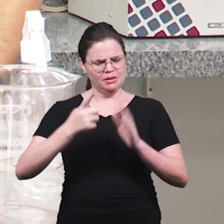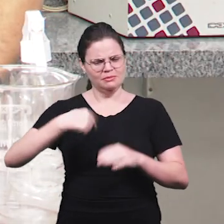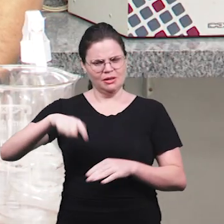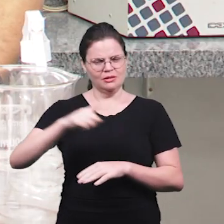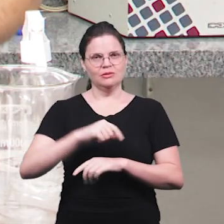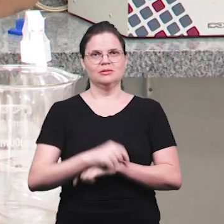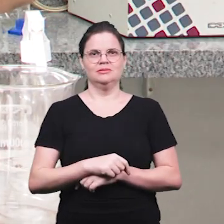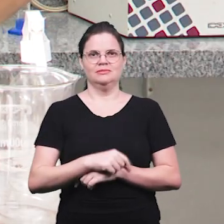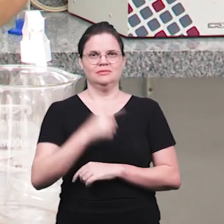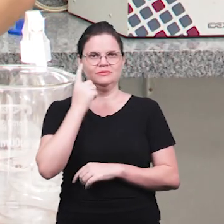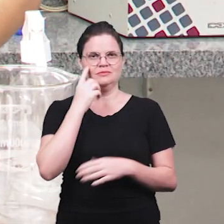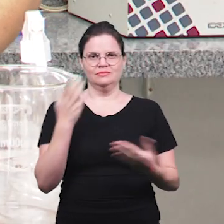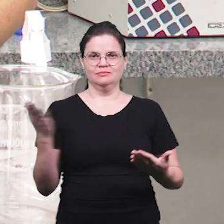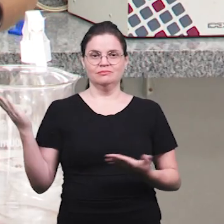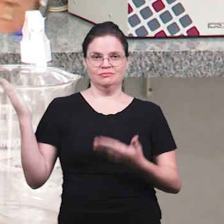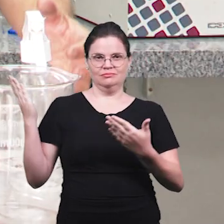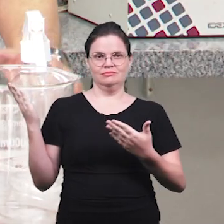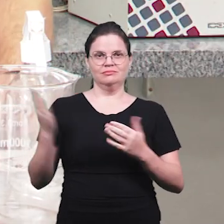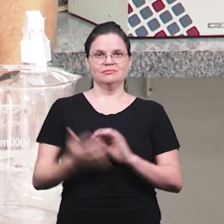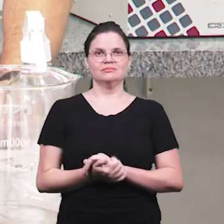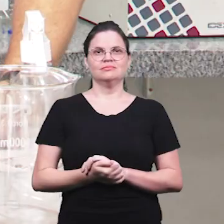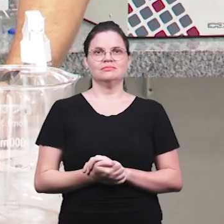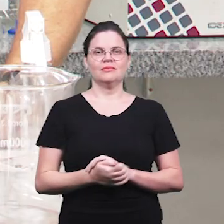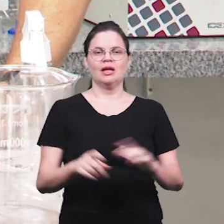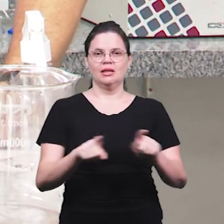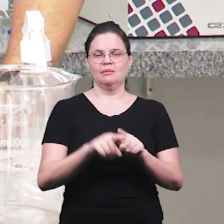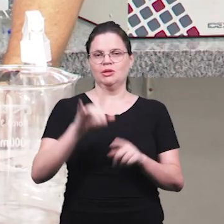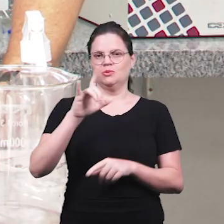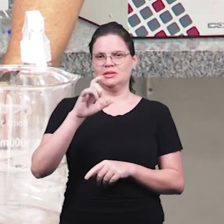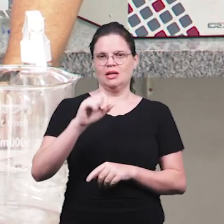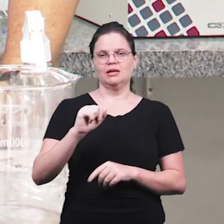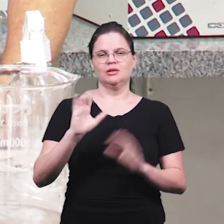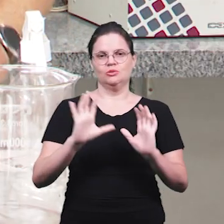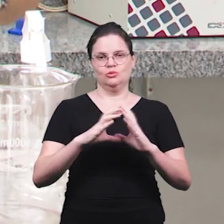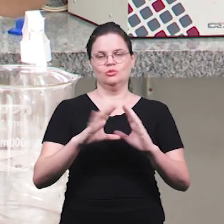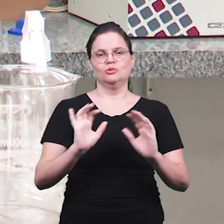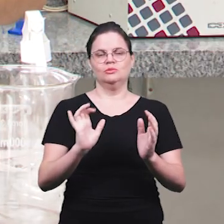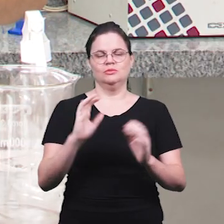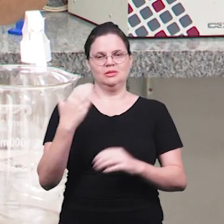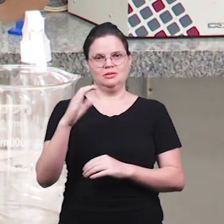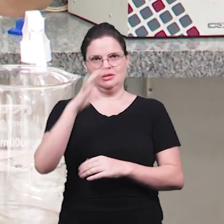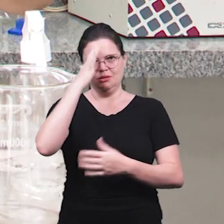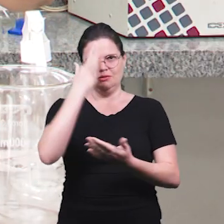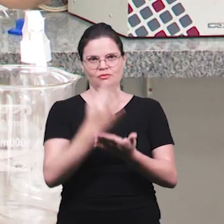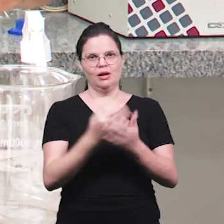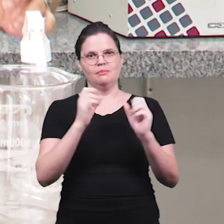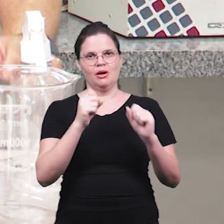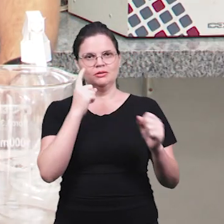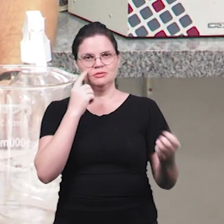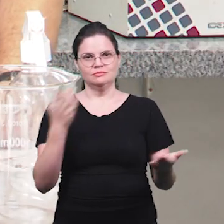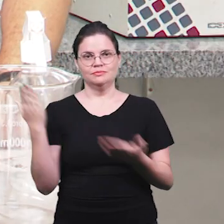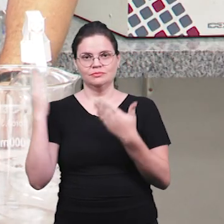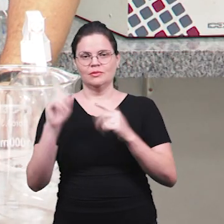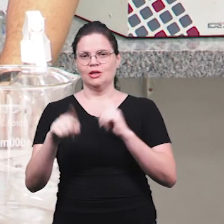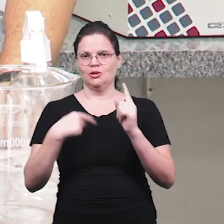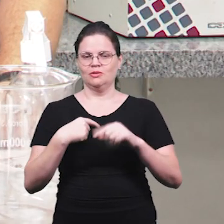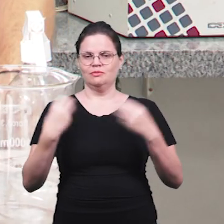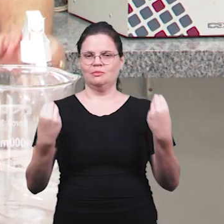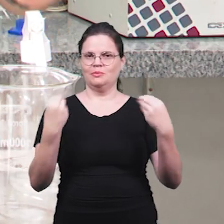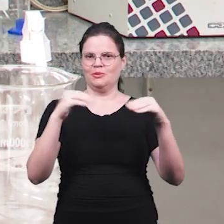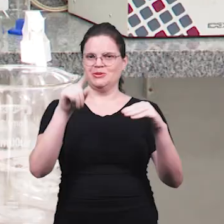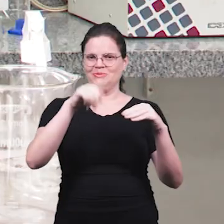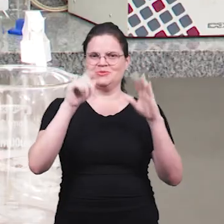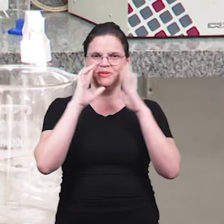pra gente pelo canal oficial da igreja ou pelo nosso Instagram do Grupo Ciência e Fé. Manda pra gente que nós vamos colocar no ar nos nossos